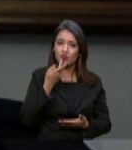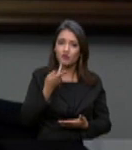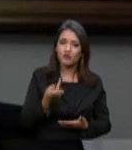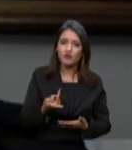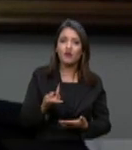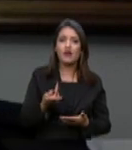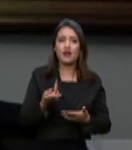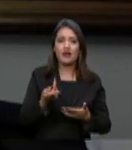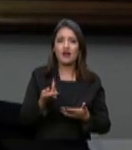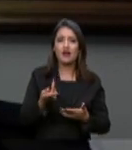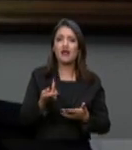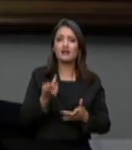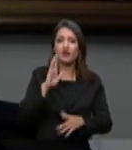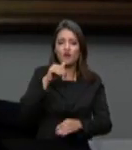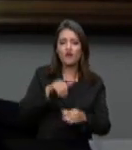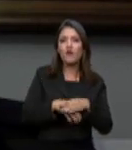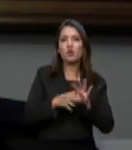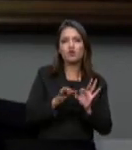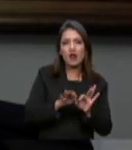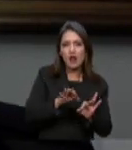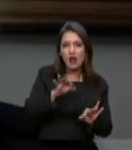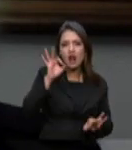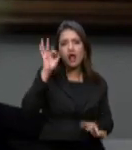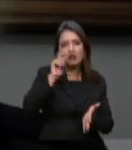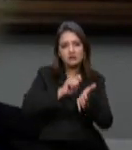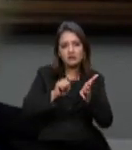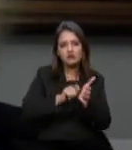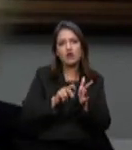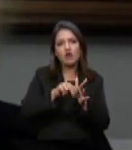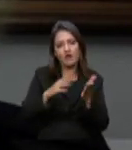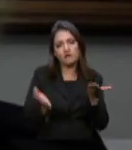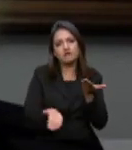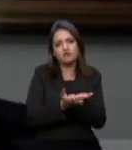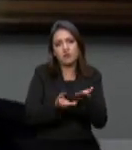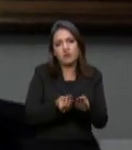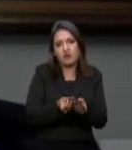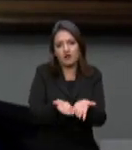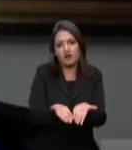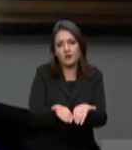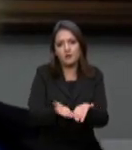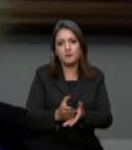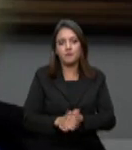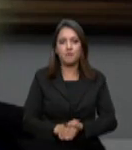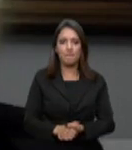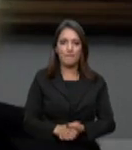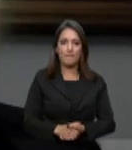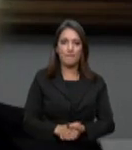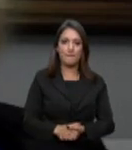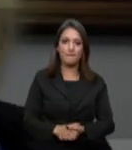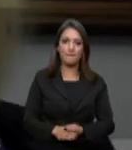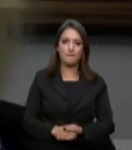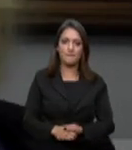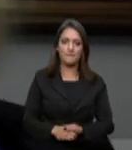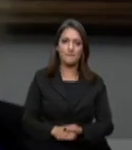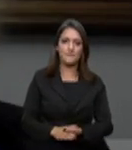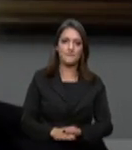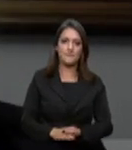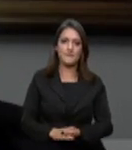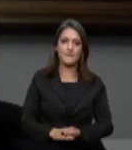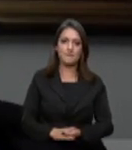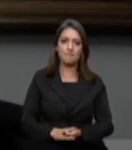uma alongada declaração de voto escrita que juntarem aos autos o inimido meses